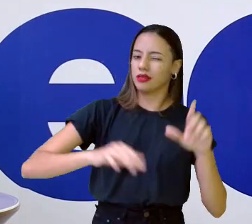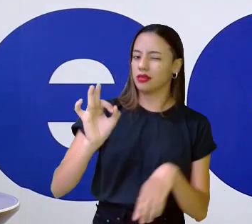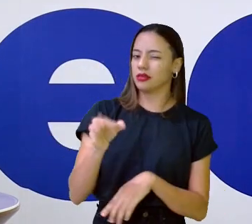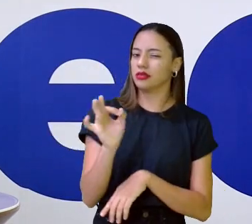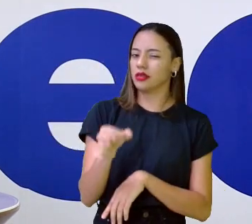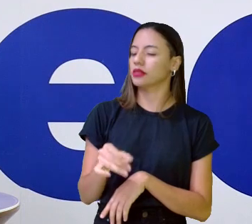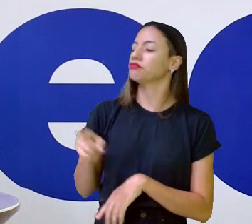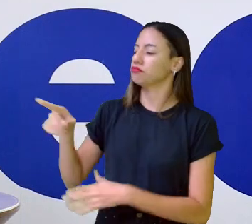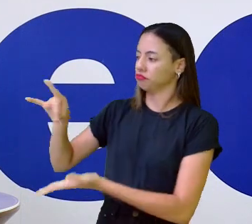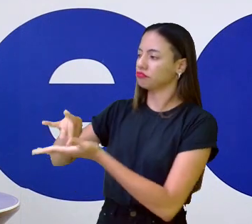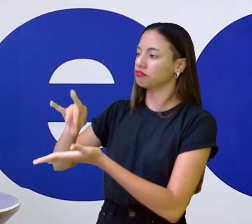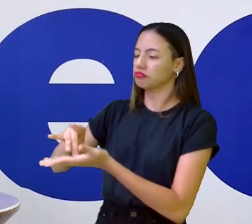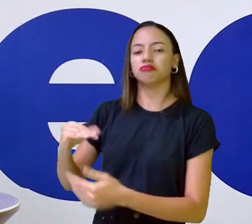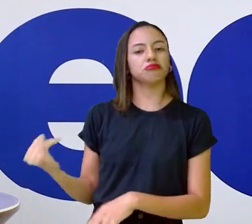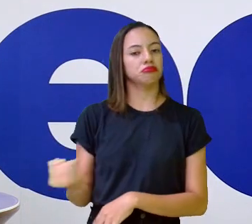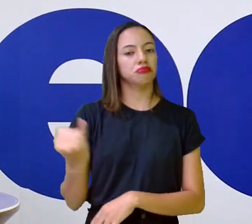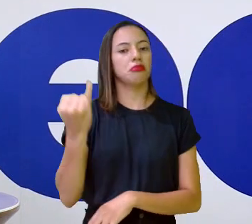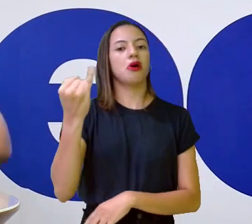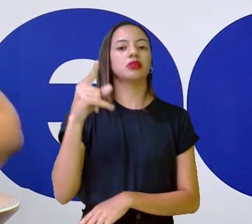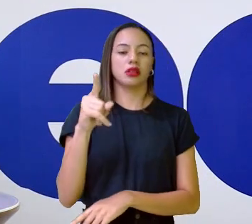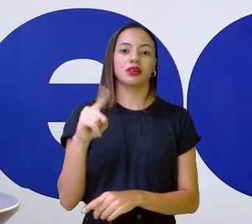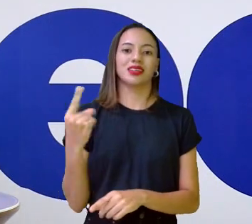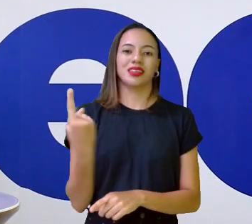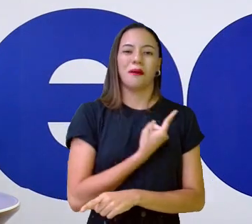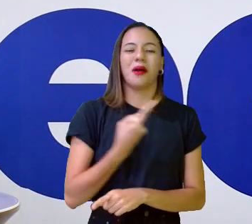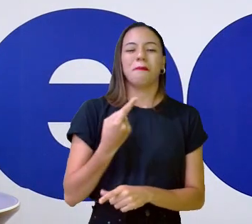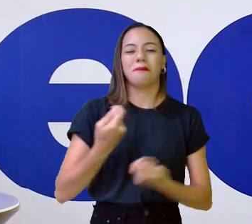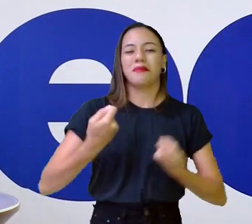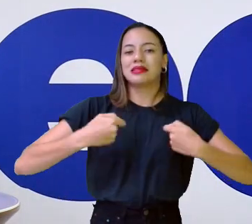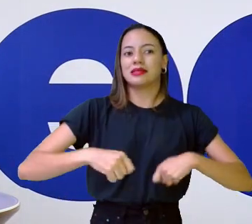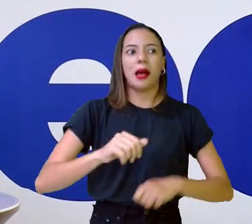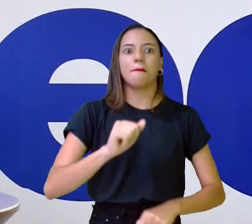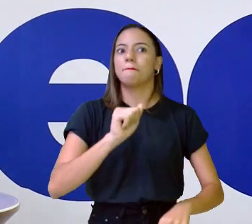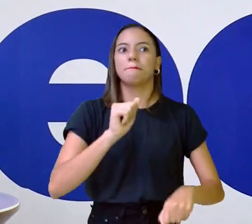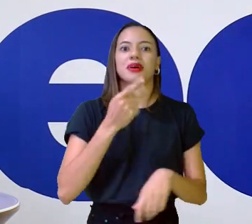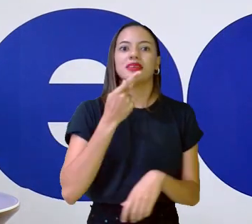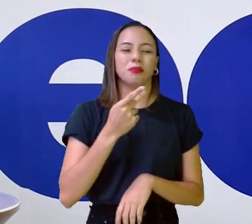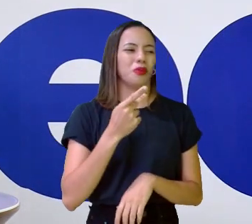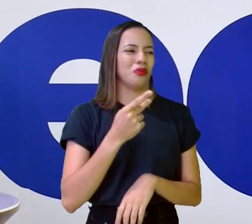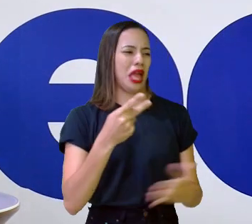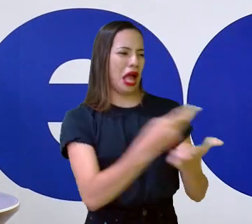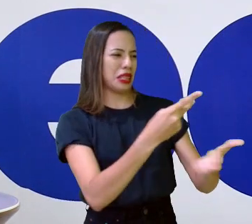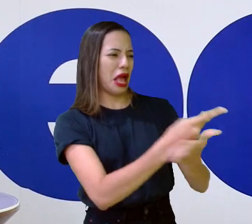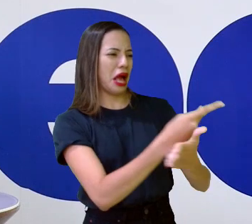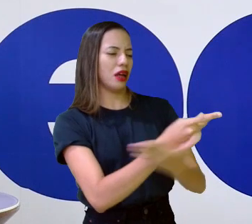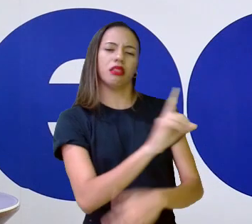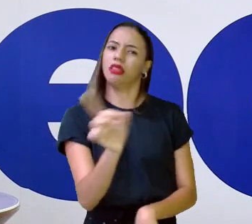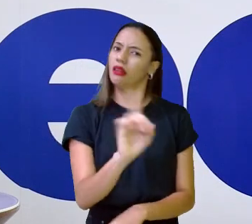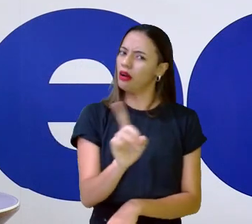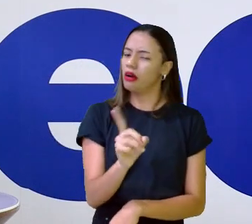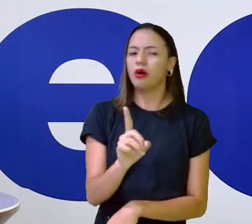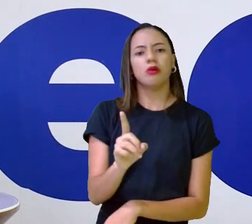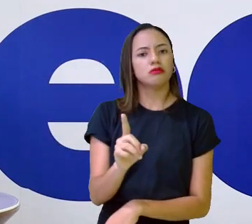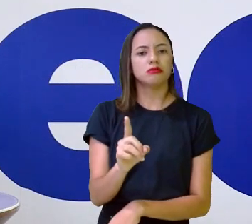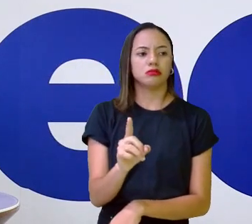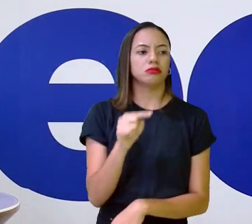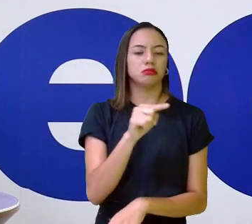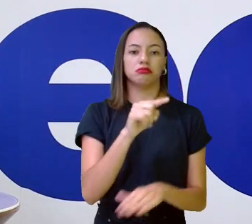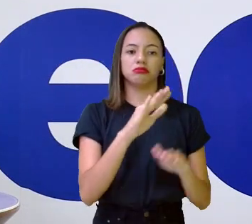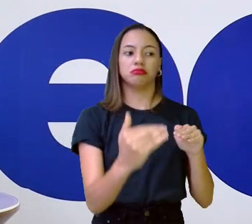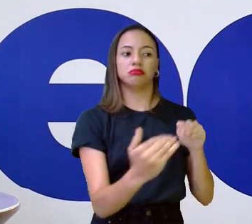então, mesmo, é professora. importante sim, e a gente tem que parar de dizer que tudo está errado, tudo está errado, está errado. Não, não está adequado conforme a